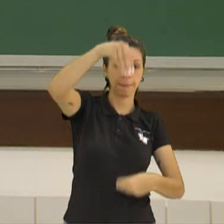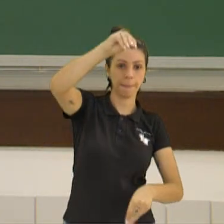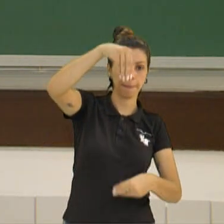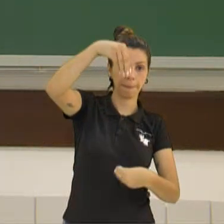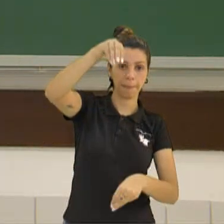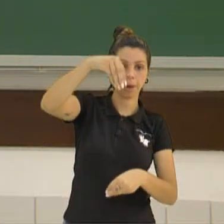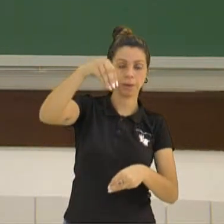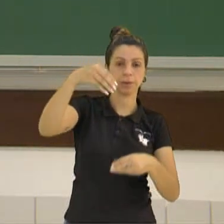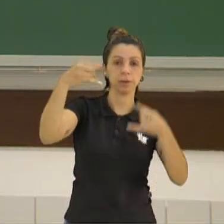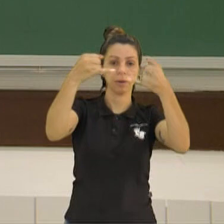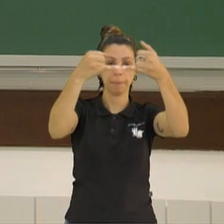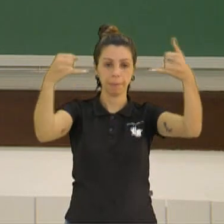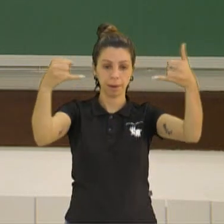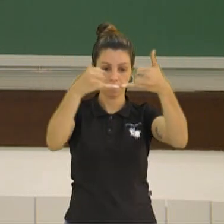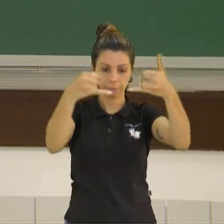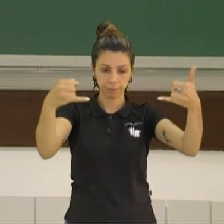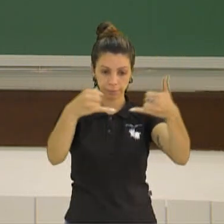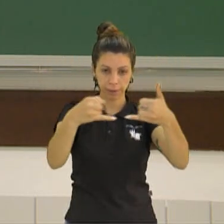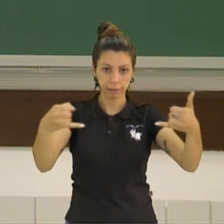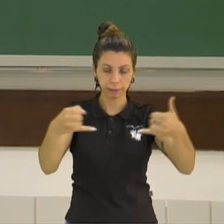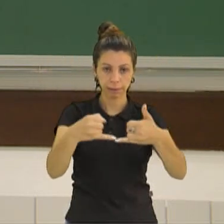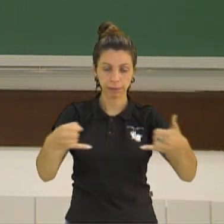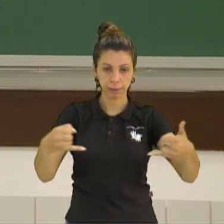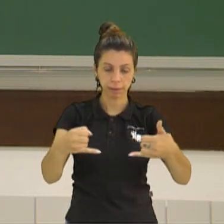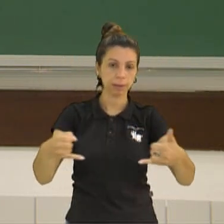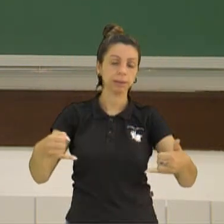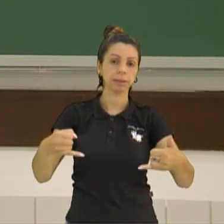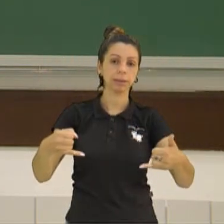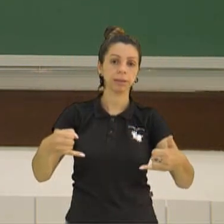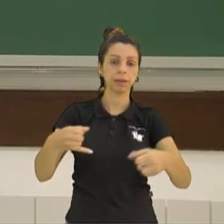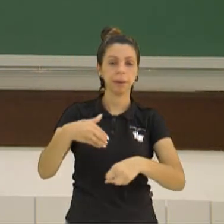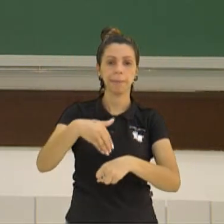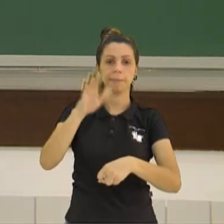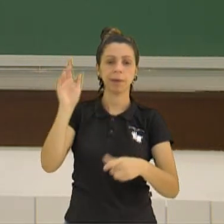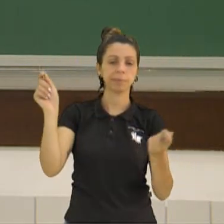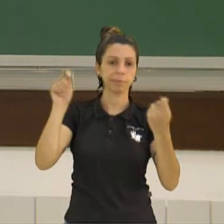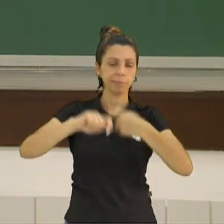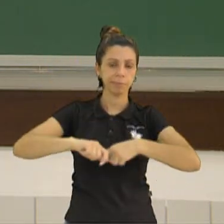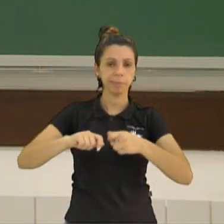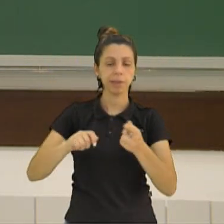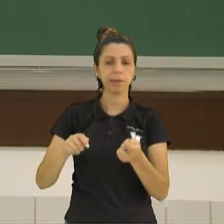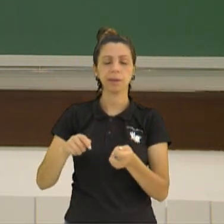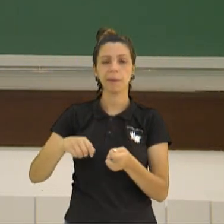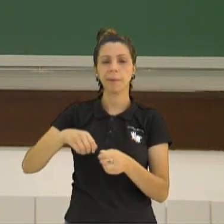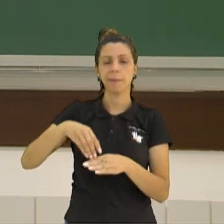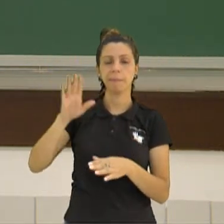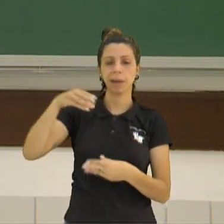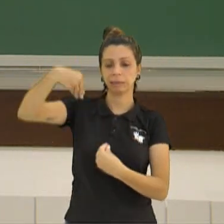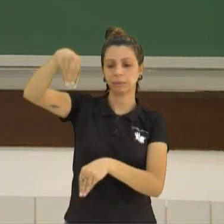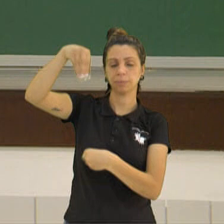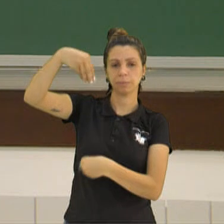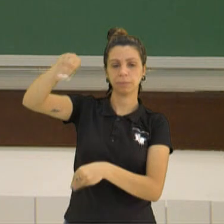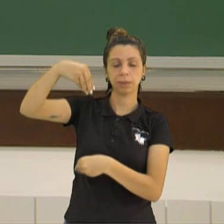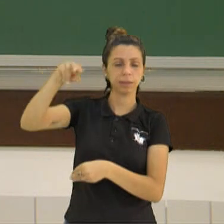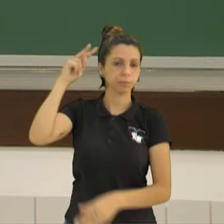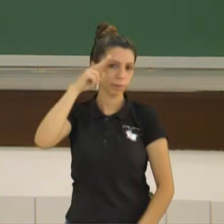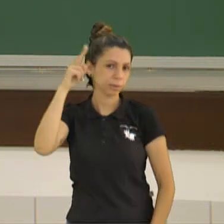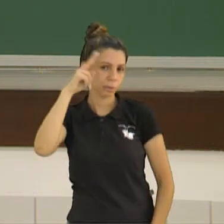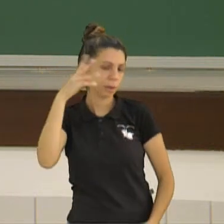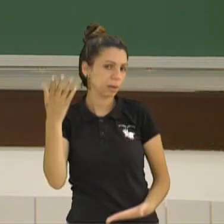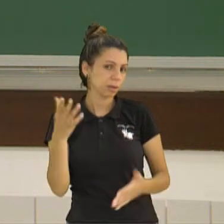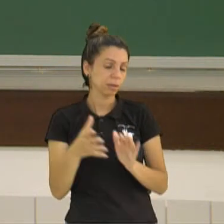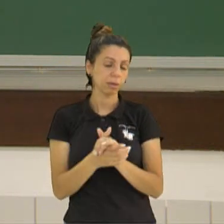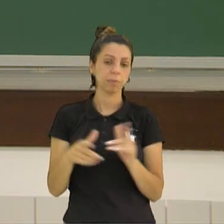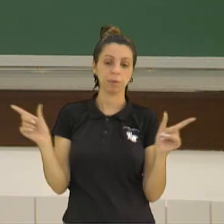livro. Se uma folha de livro tem mais linhas, eu vou precisar de mais páginas ou menos páginas para contar a história?